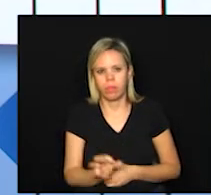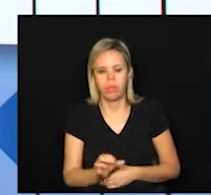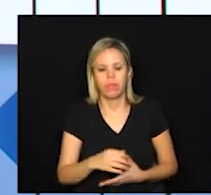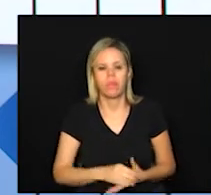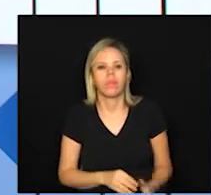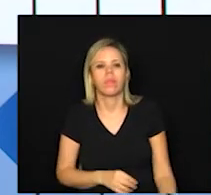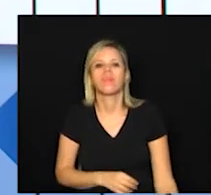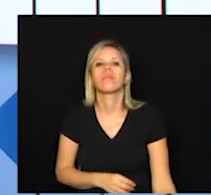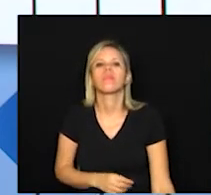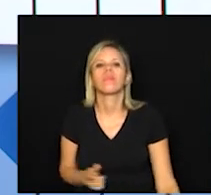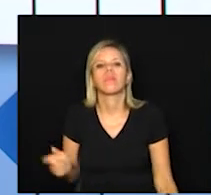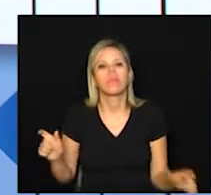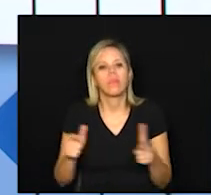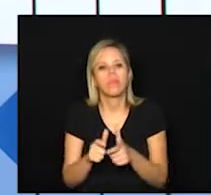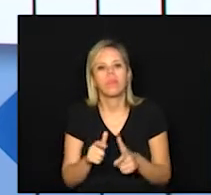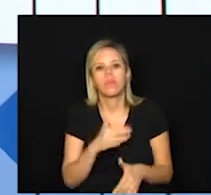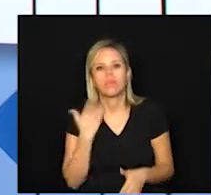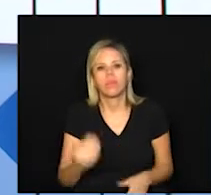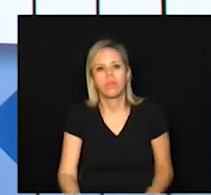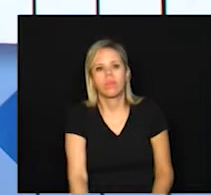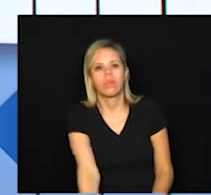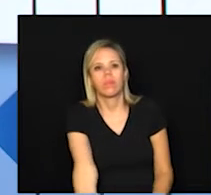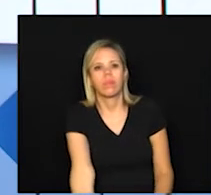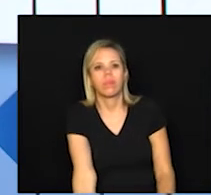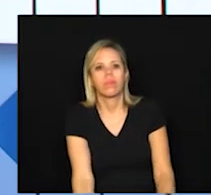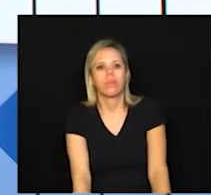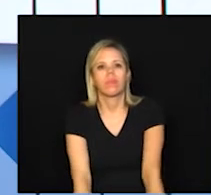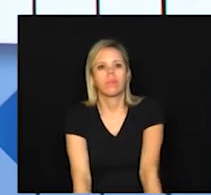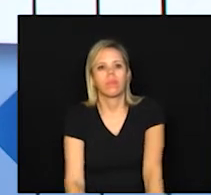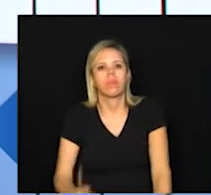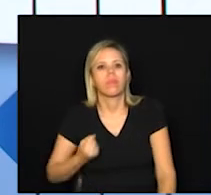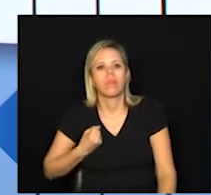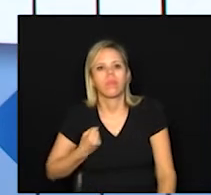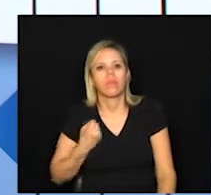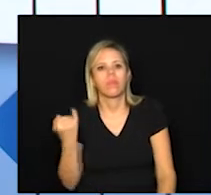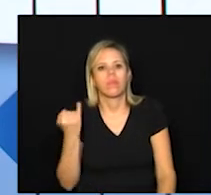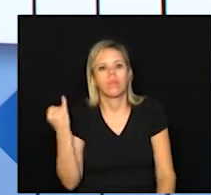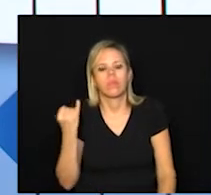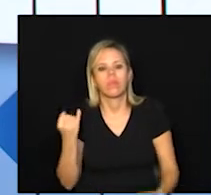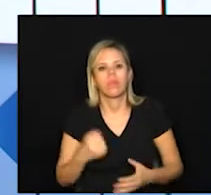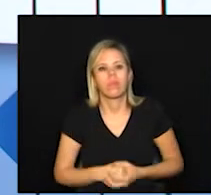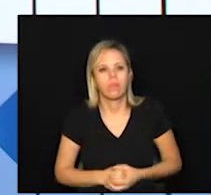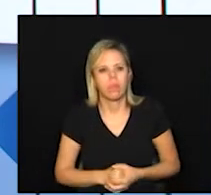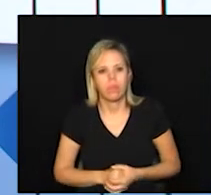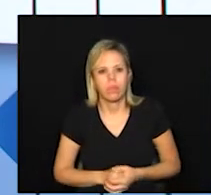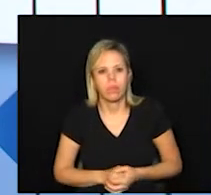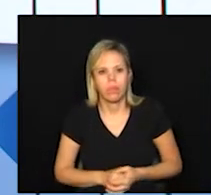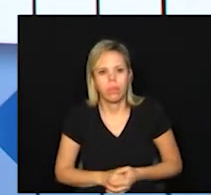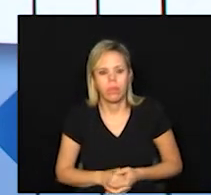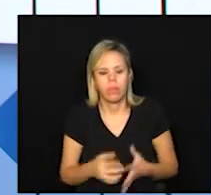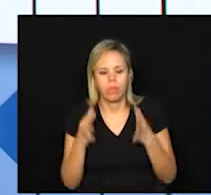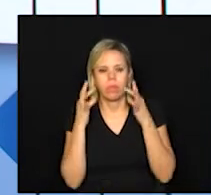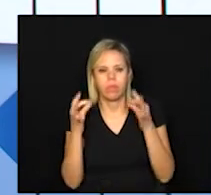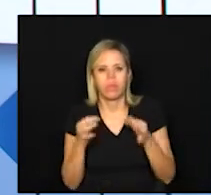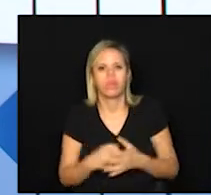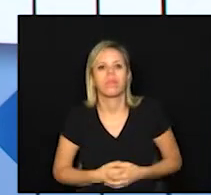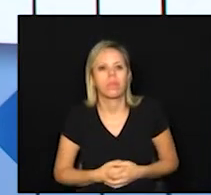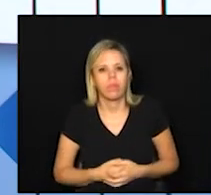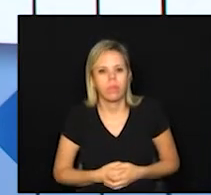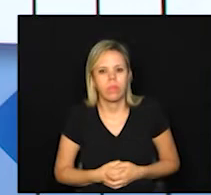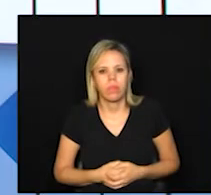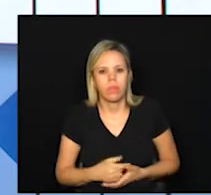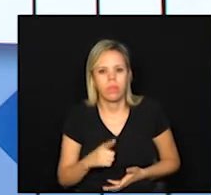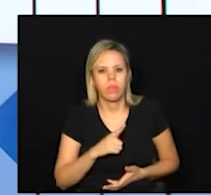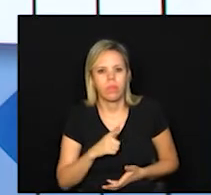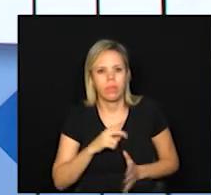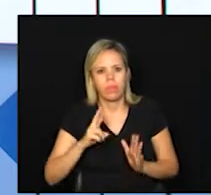16,6% na queda de óbitos. Então, é aí um número importante e sendo observado, inclusive, a gente tem